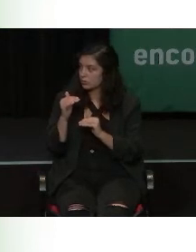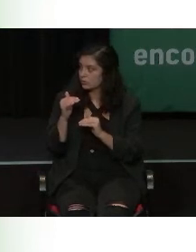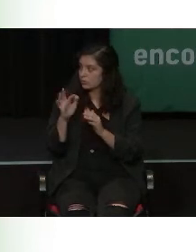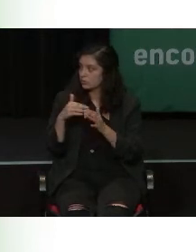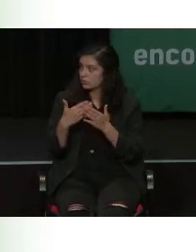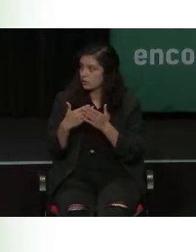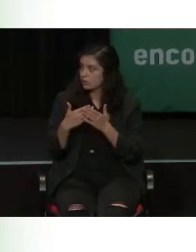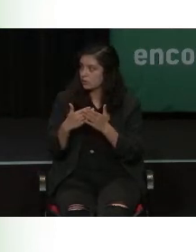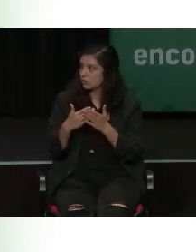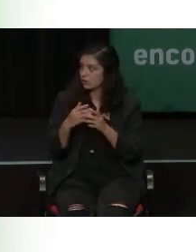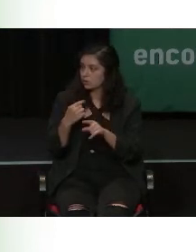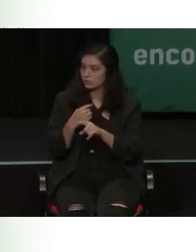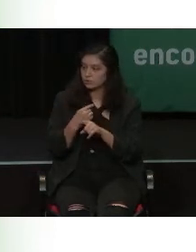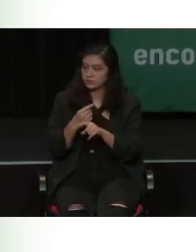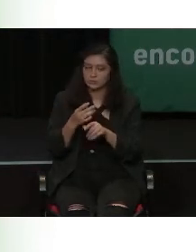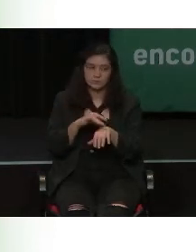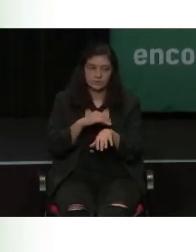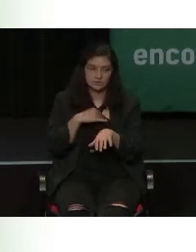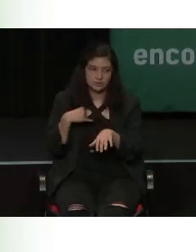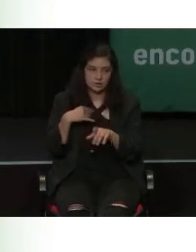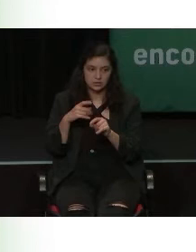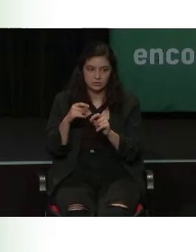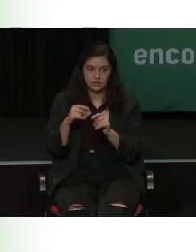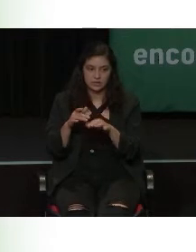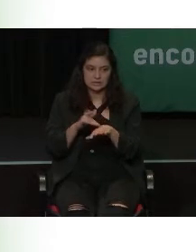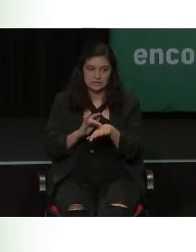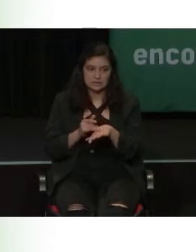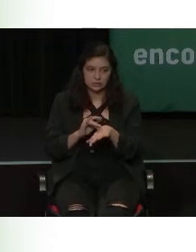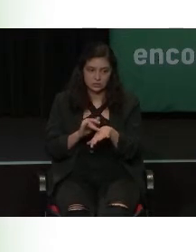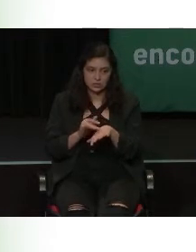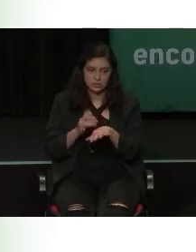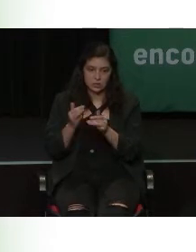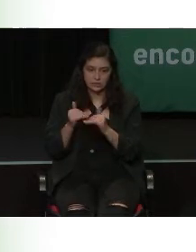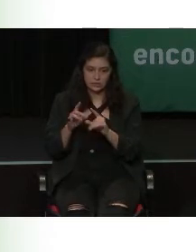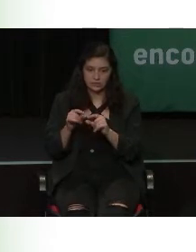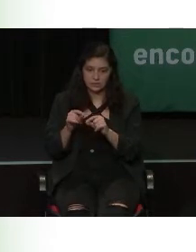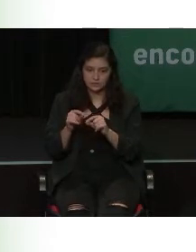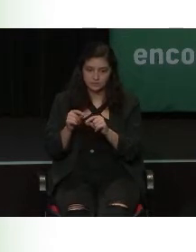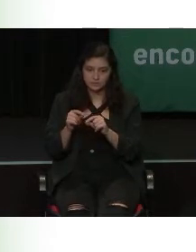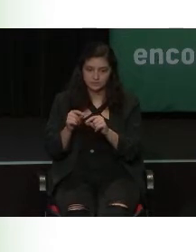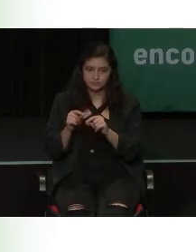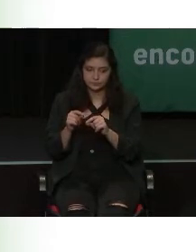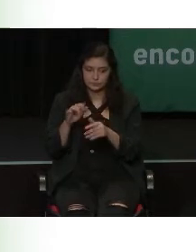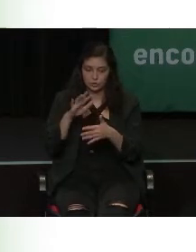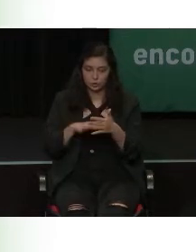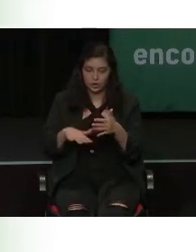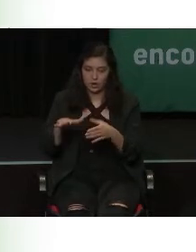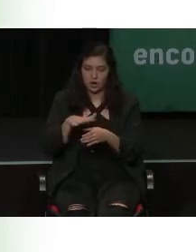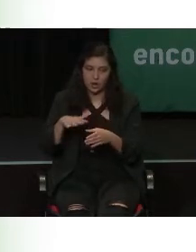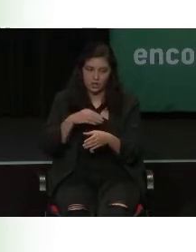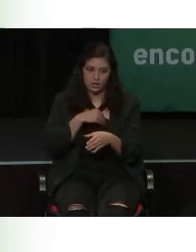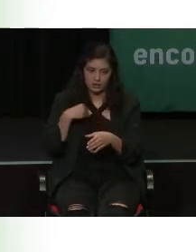processamento de sinal e de sensorização, mas também com colegas da área